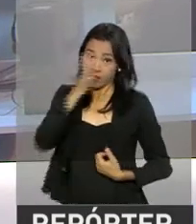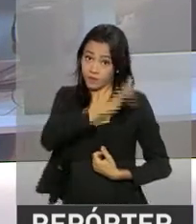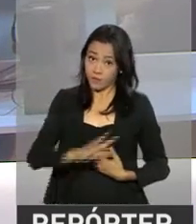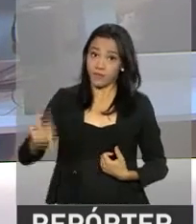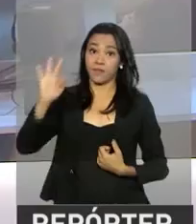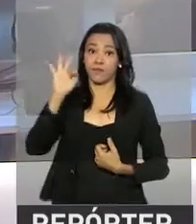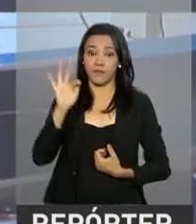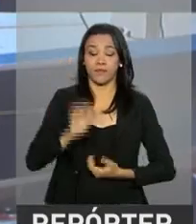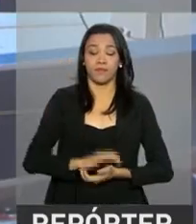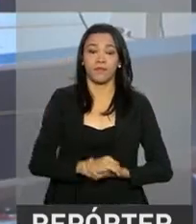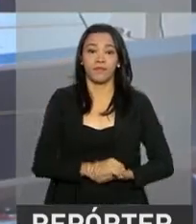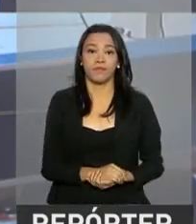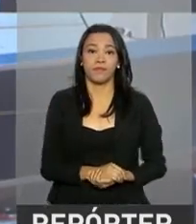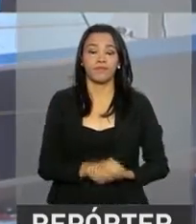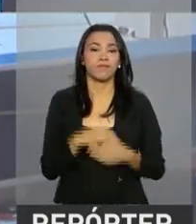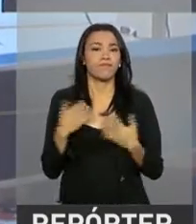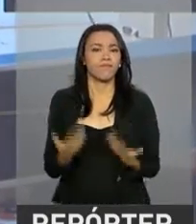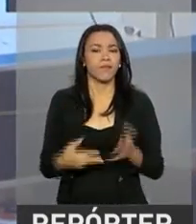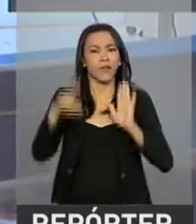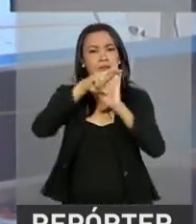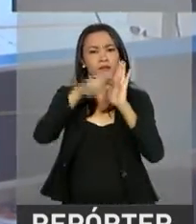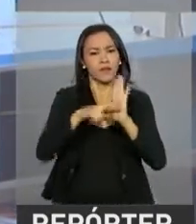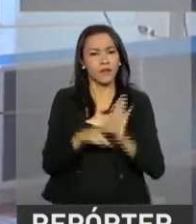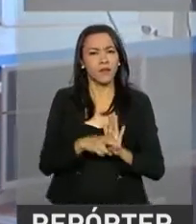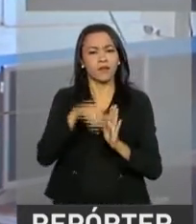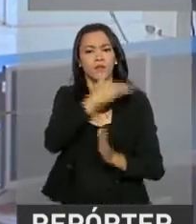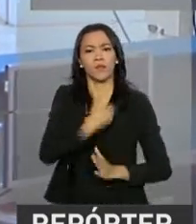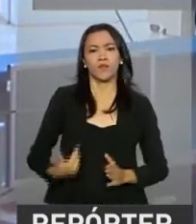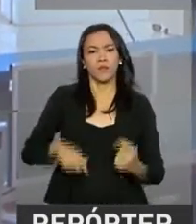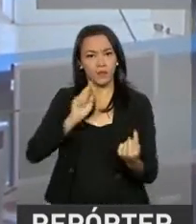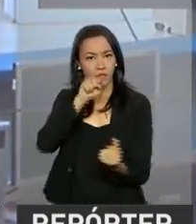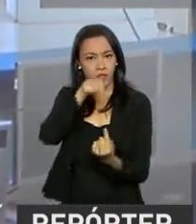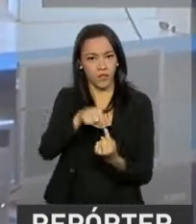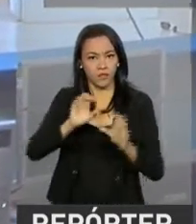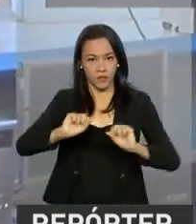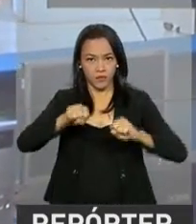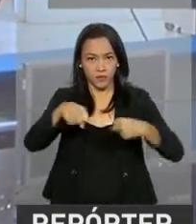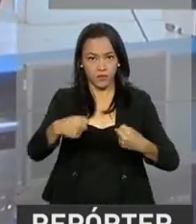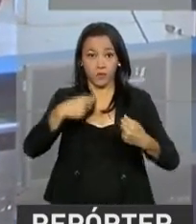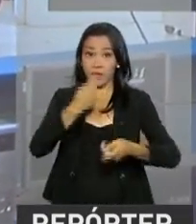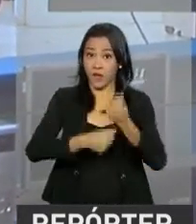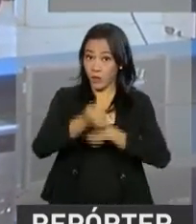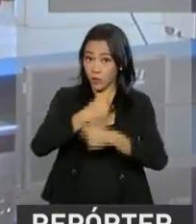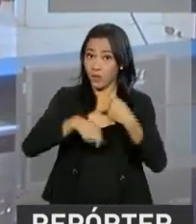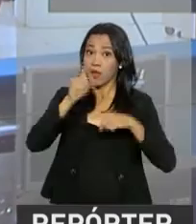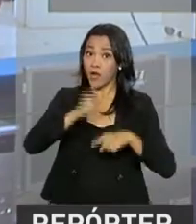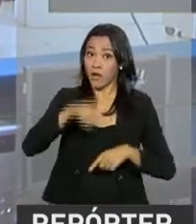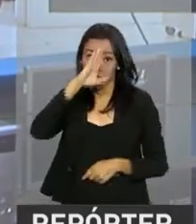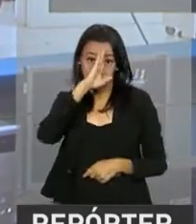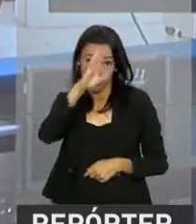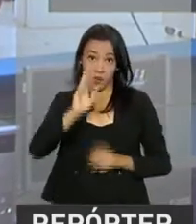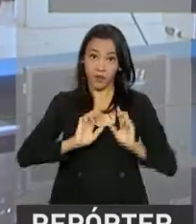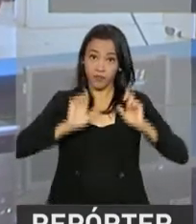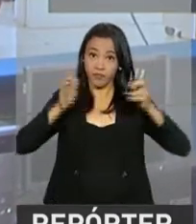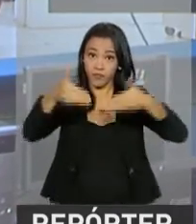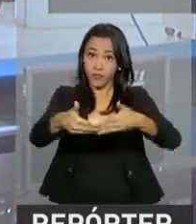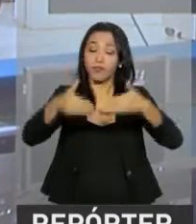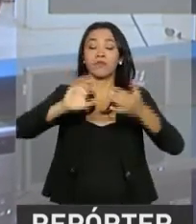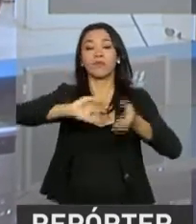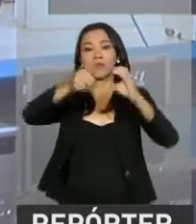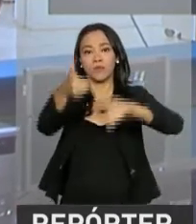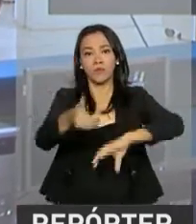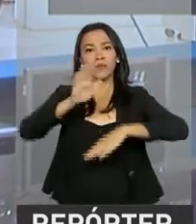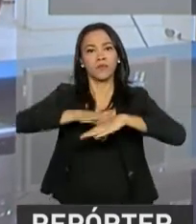Federal e as medidas do governo para recuperação da economia vão ser prioridade no Congresso Nacional neste segundo semestre